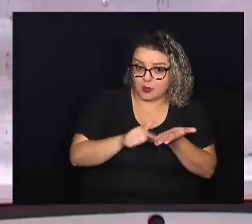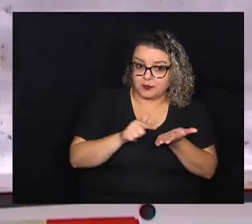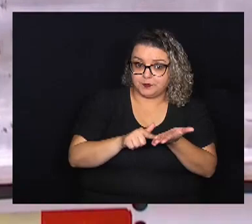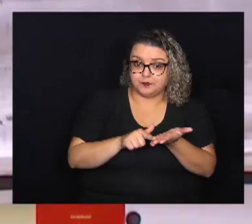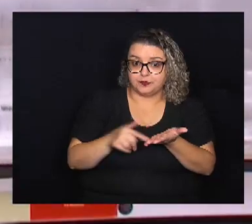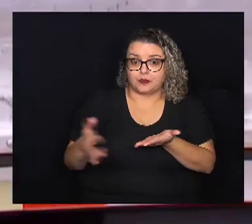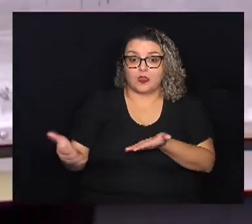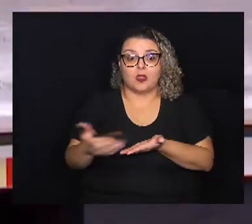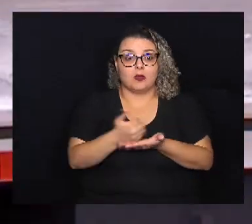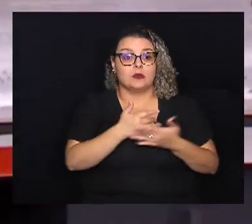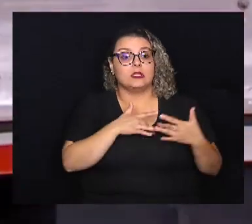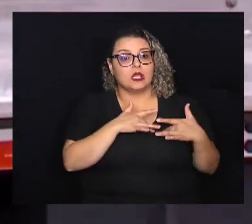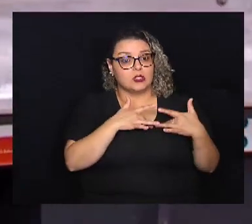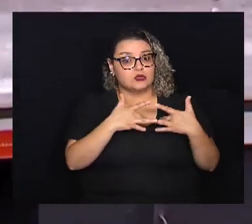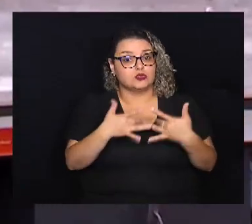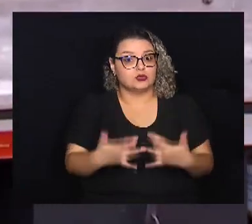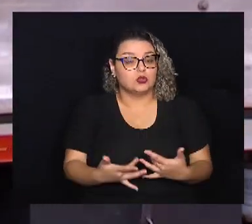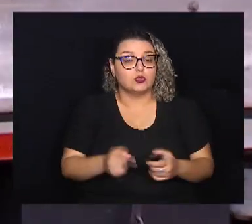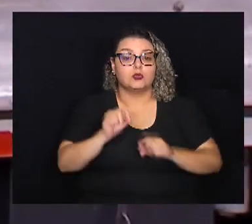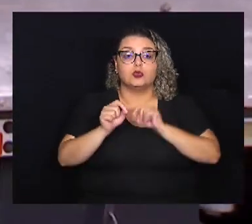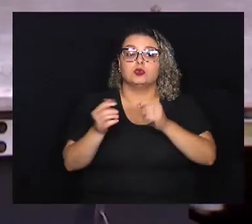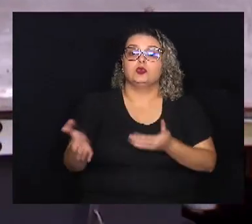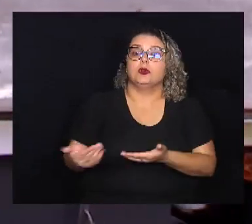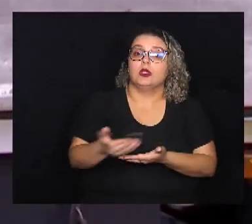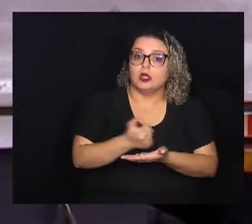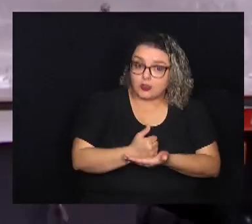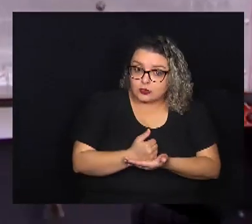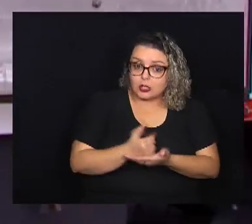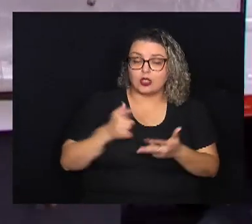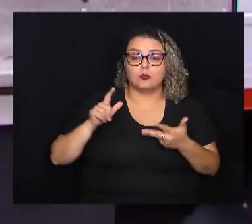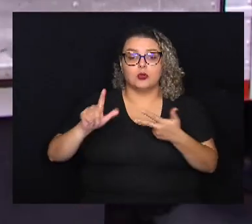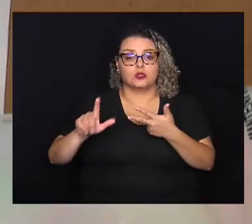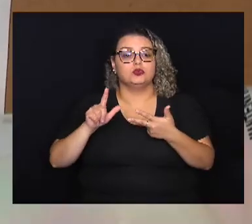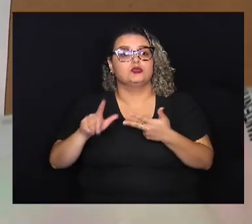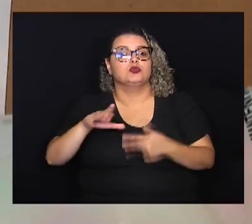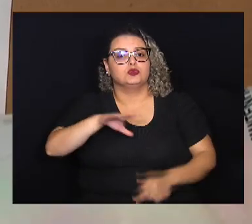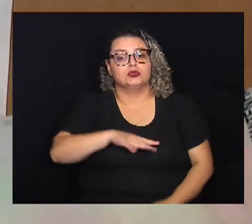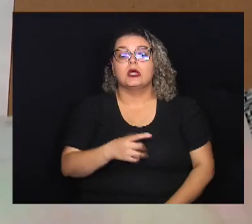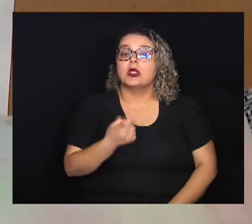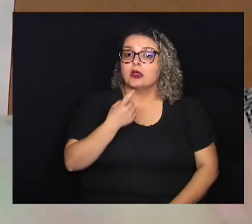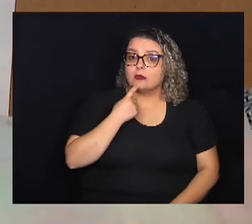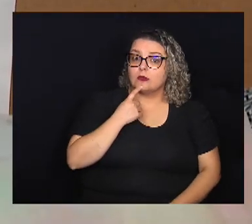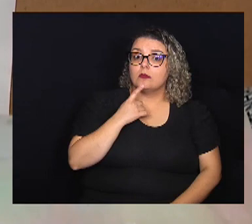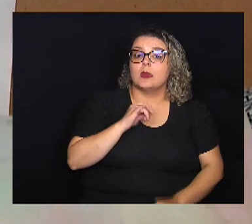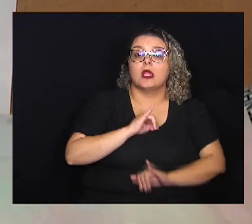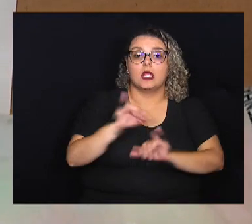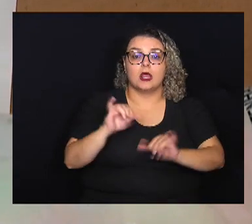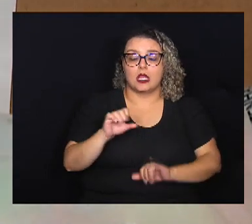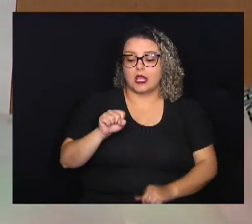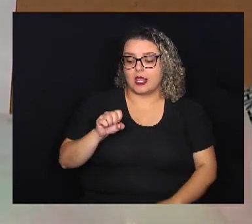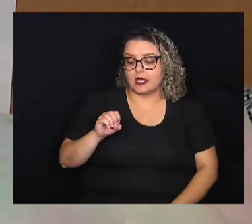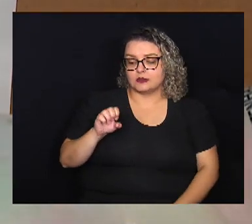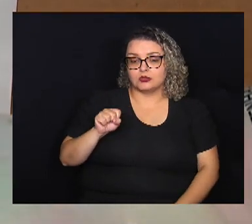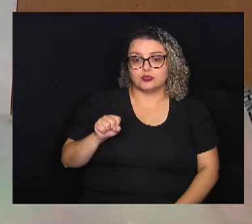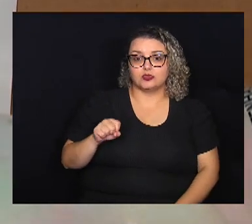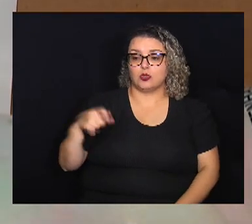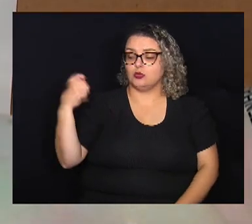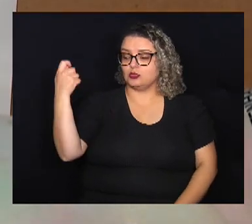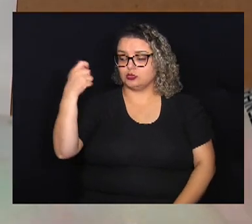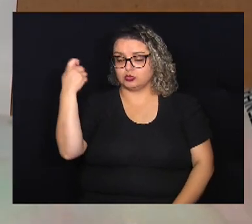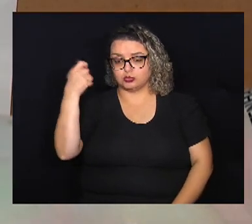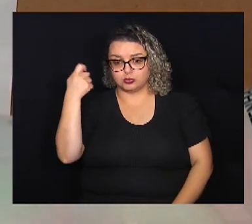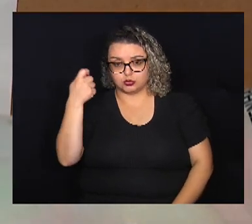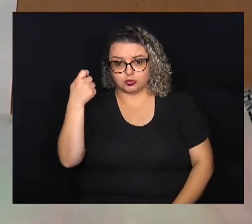retirada das doações do que foi arrecadado pelo Legislativo Campineiro para a campanha SOS Rio Grande do Sul,